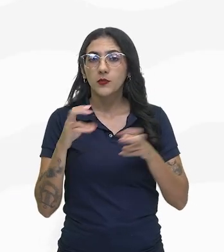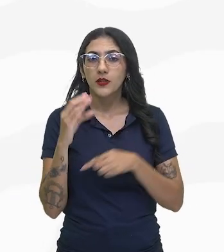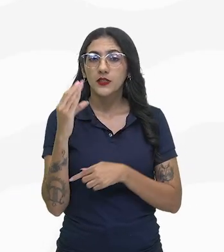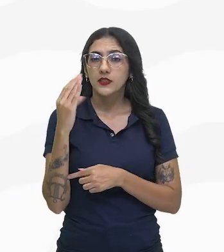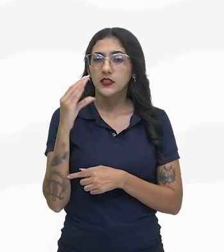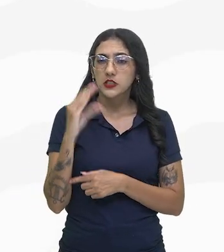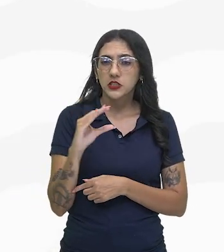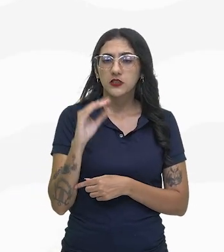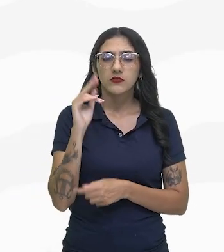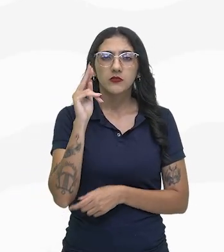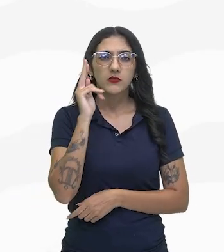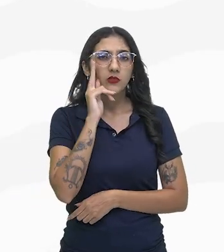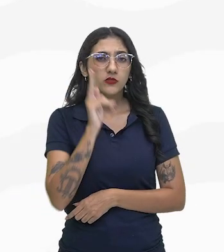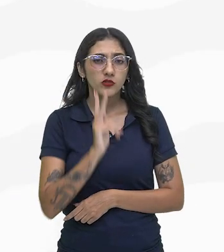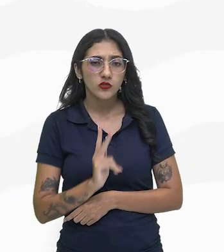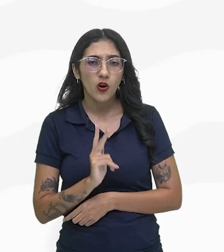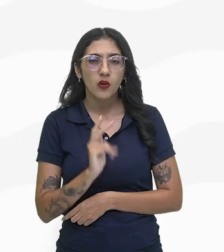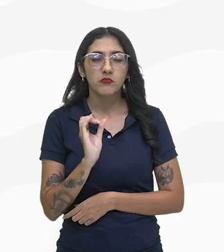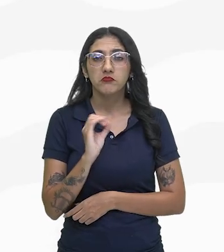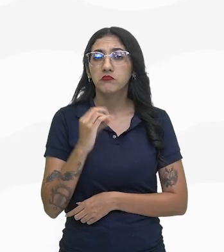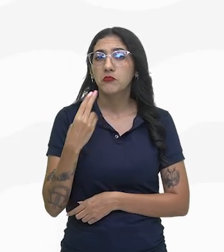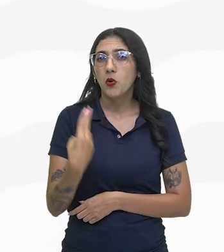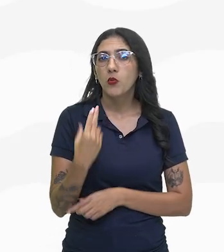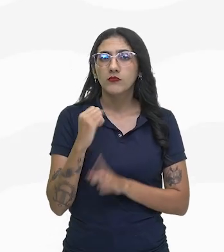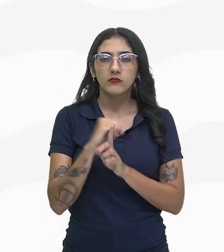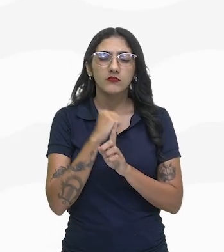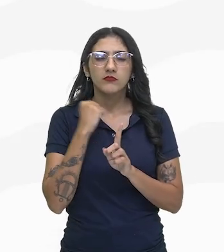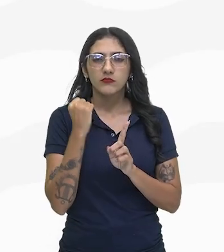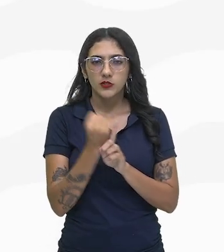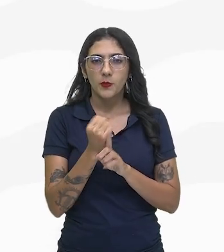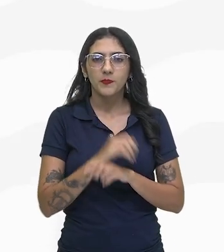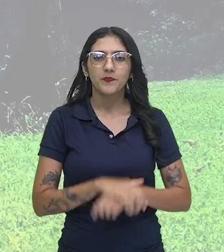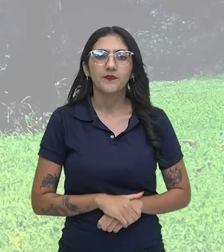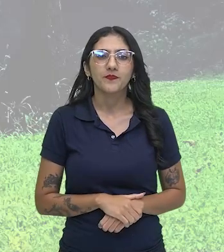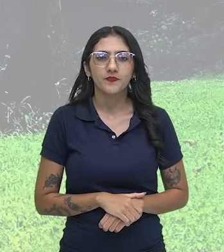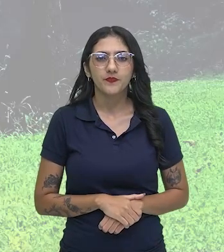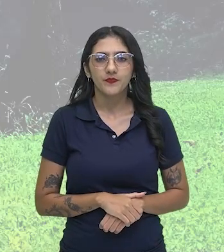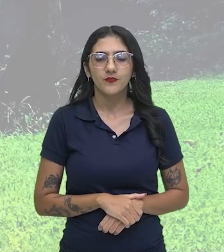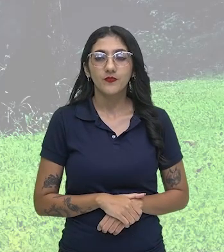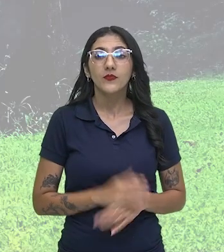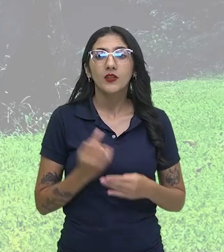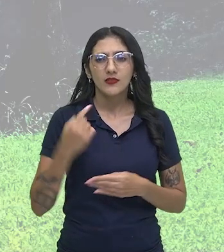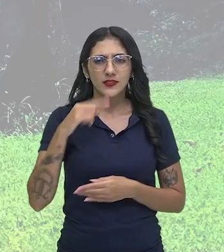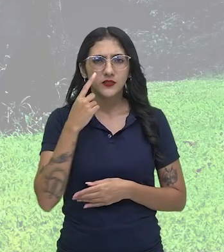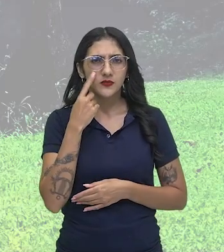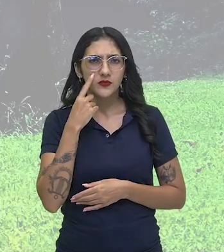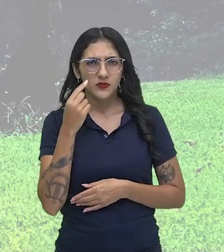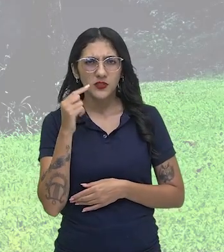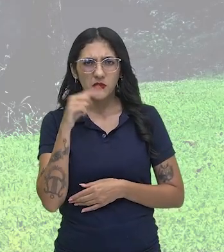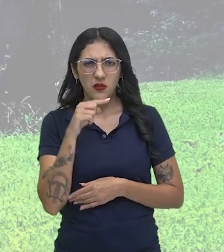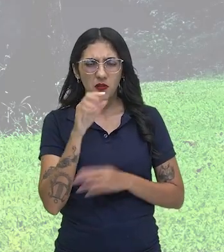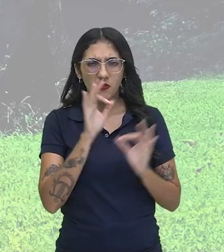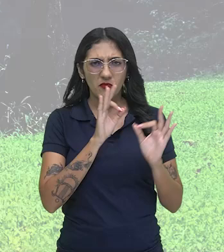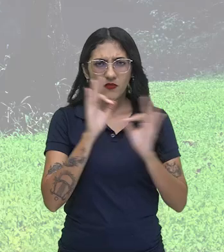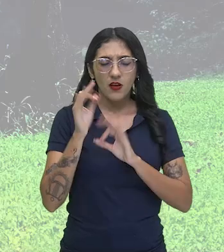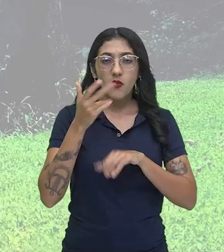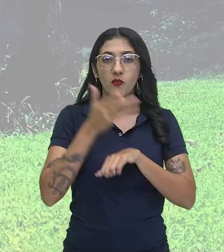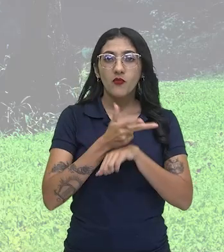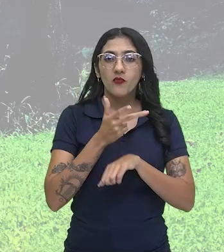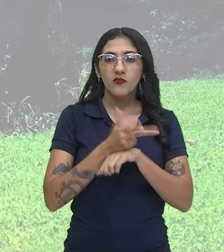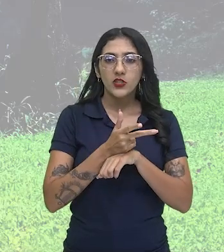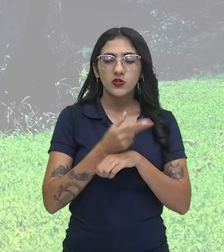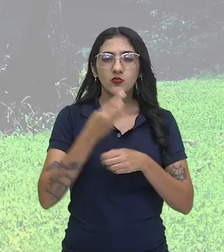científico, histórico ou social. Nesse caso de Paracatuba, vocês puderam observar, não é, aquele